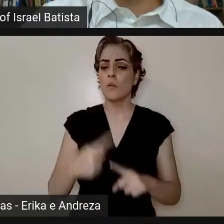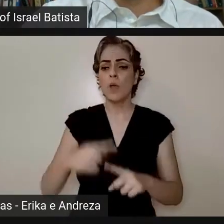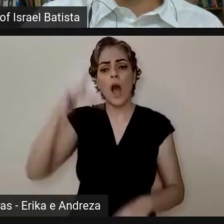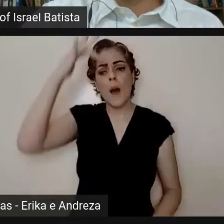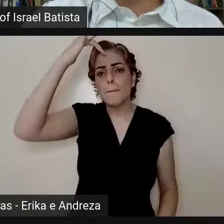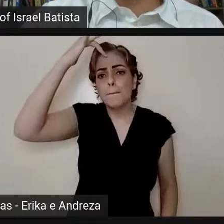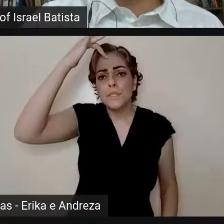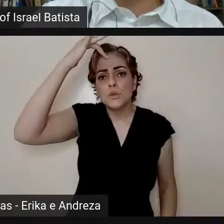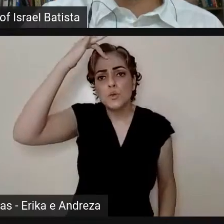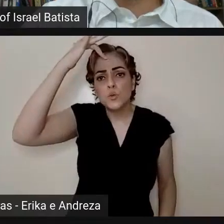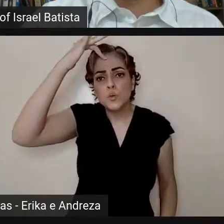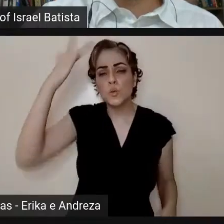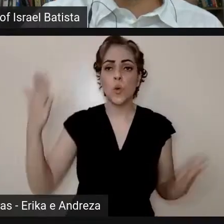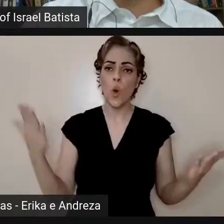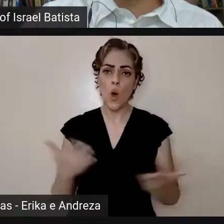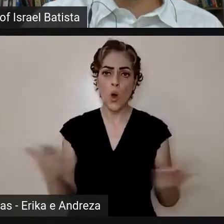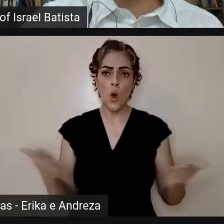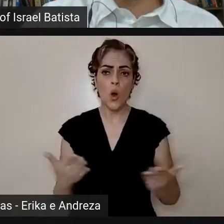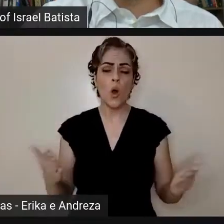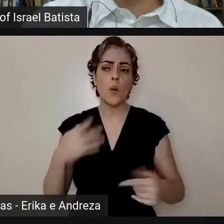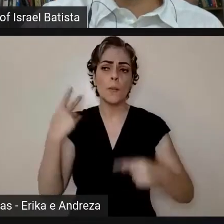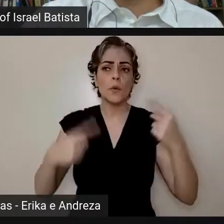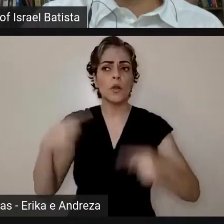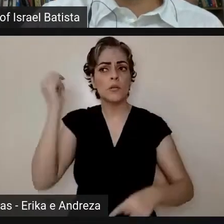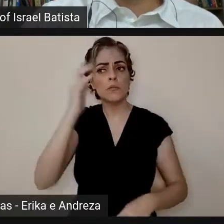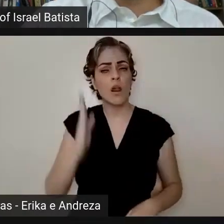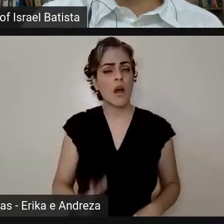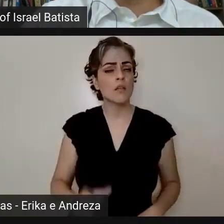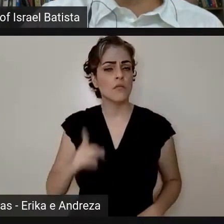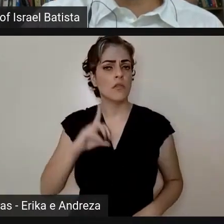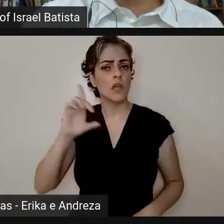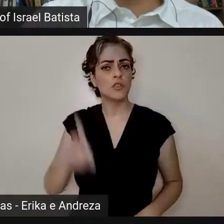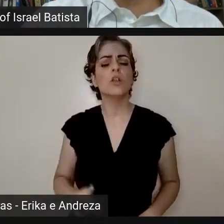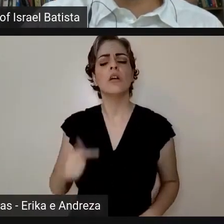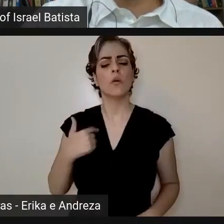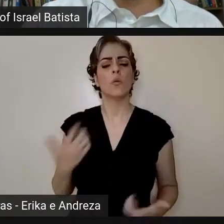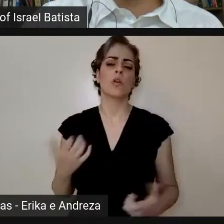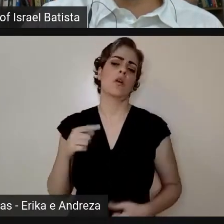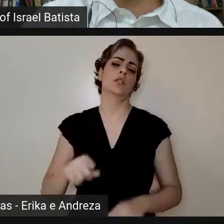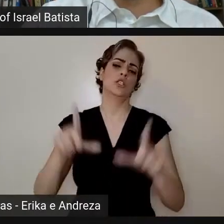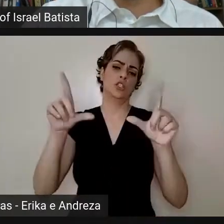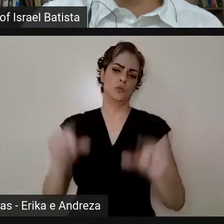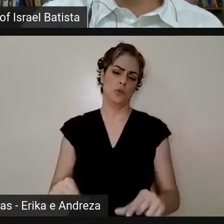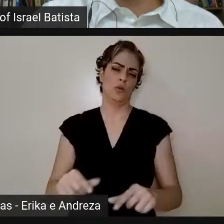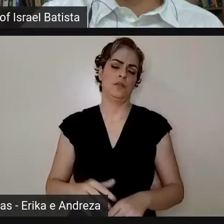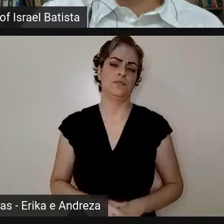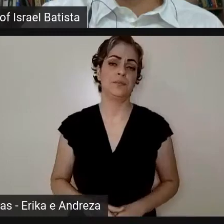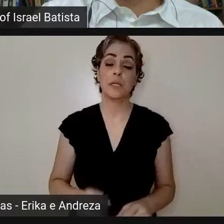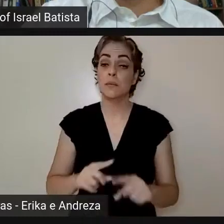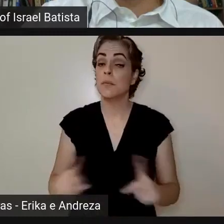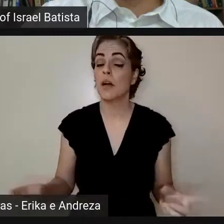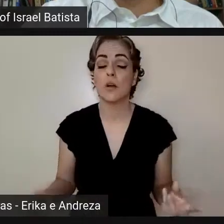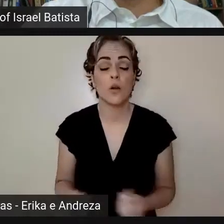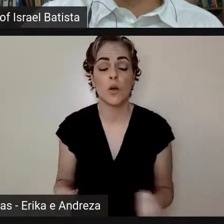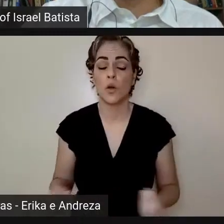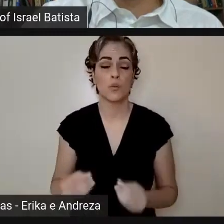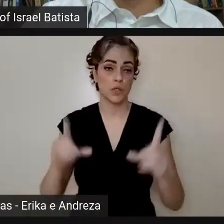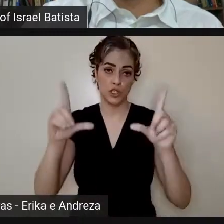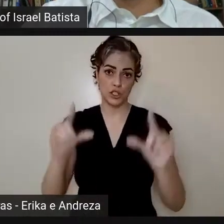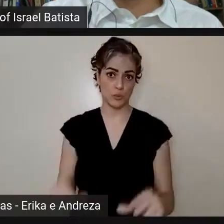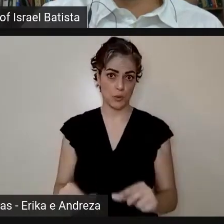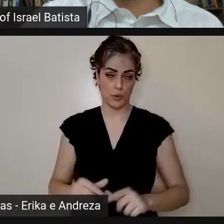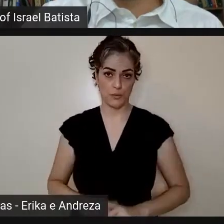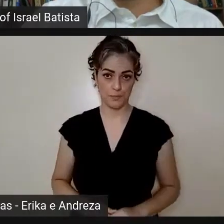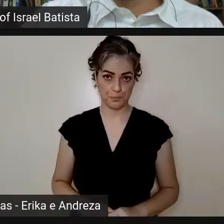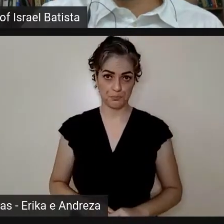hoje é destinado para os políticos nesse país. Eu também sou a favor de reduzir isso. Agora, a necessidade da gente reduzir as regalias dos políticos